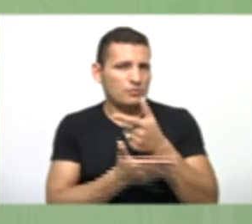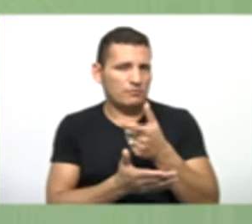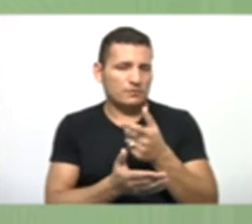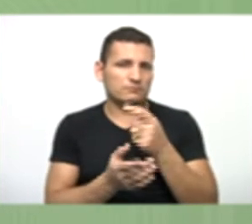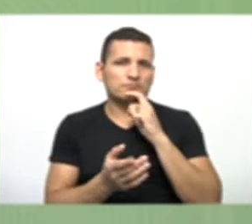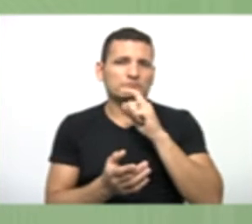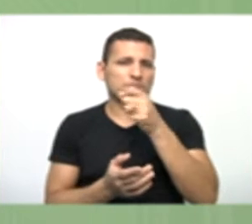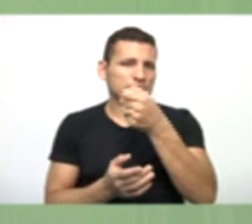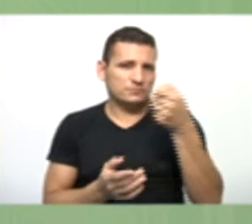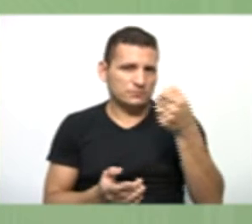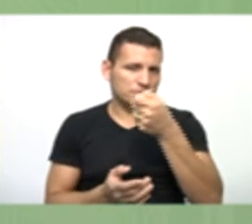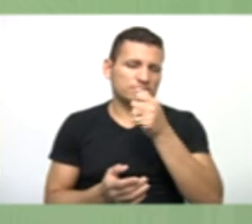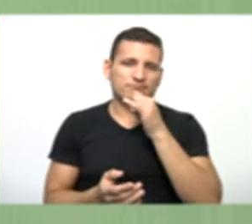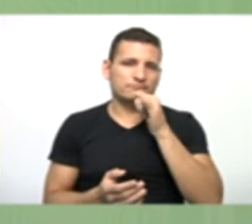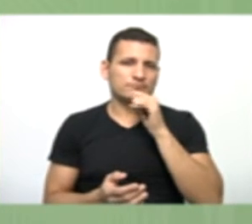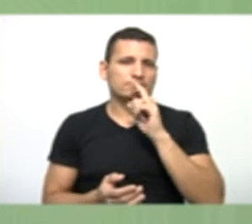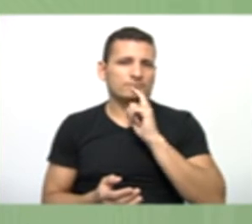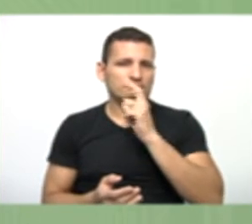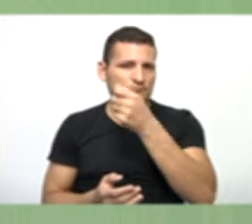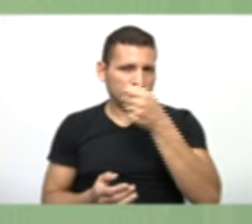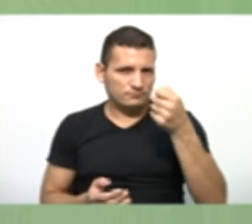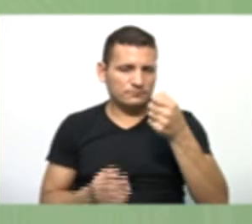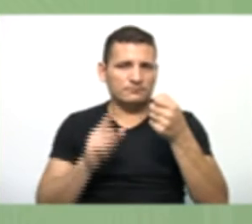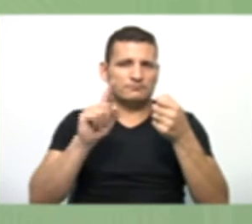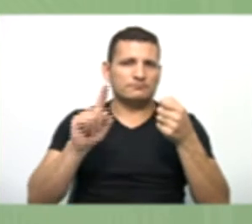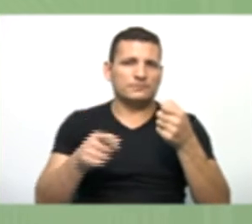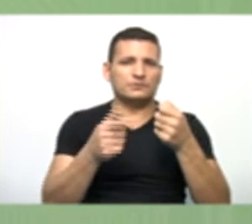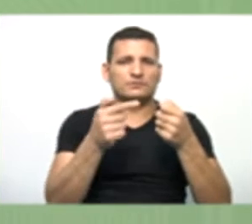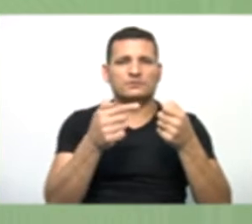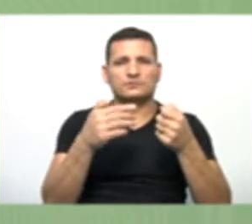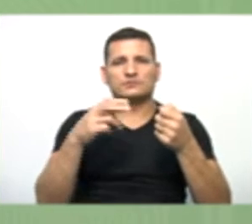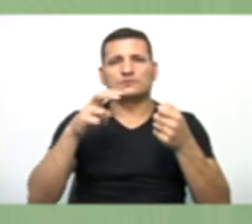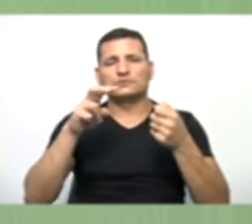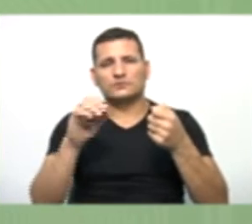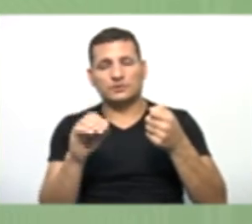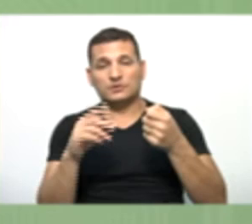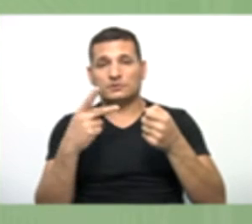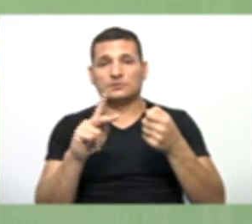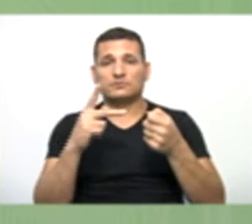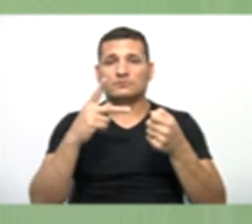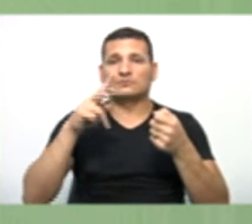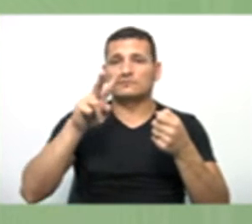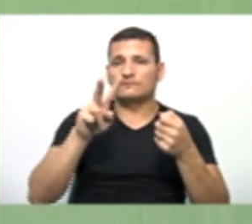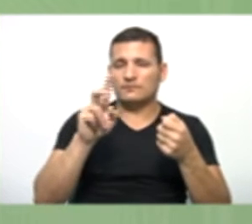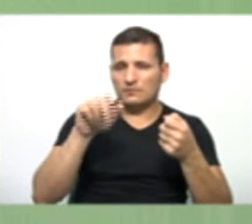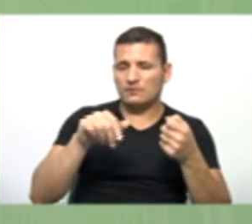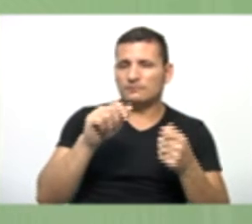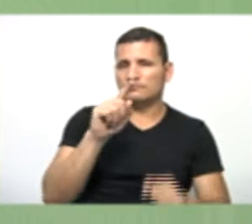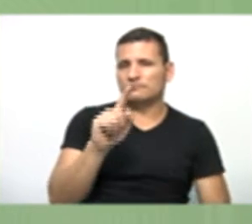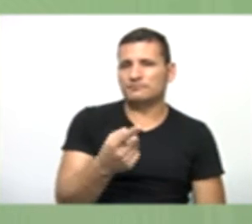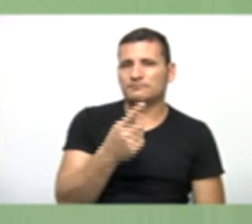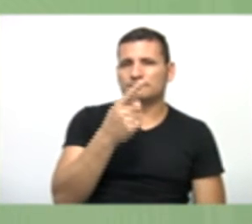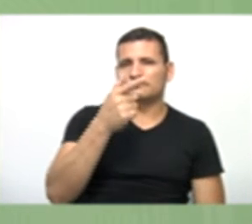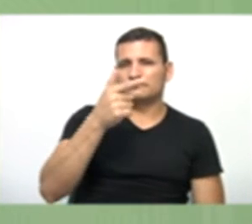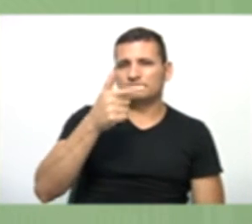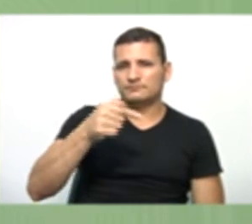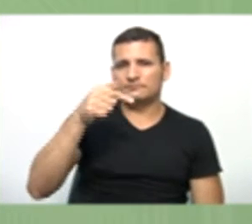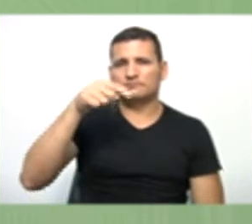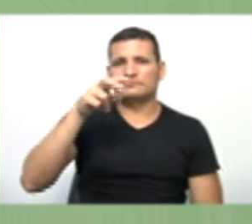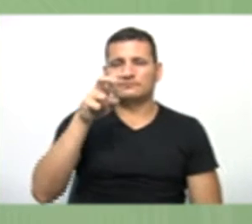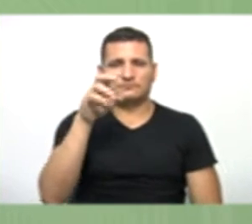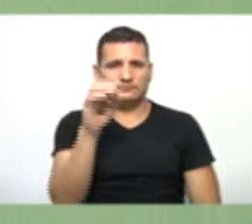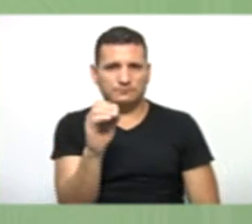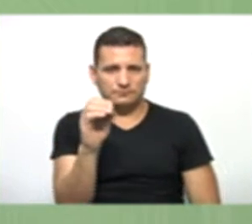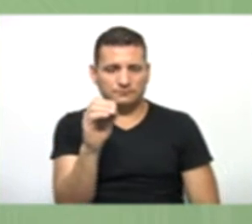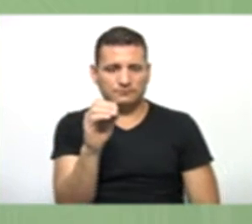geladeira custa 1.750, o seu PV, que é o valor inicial da operação, é 1.750. Tranquilos? PV,